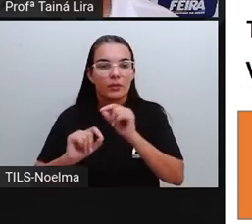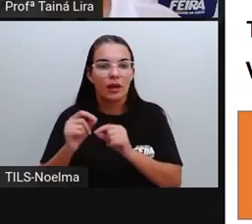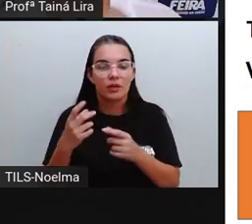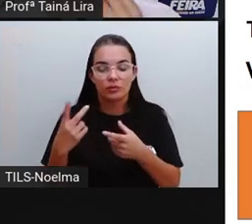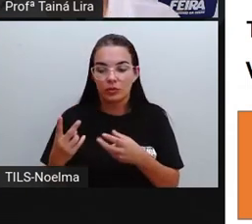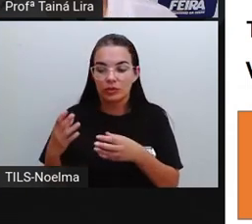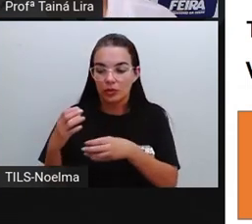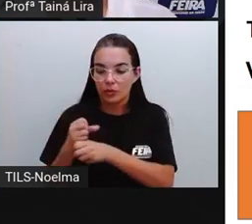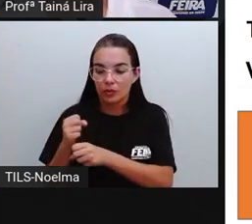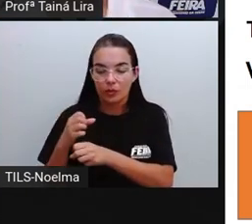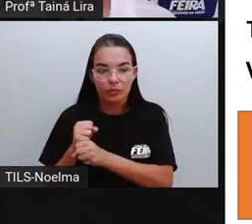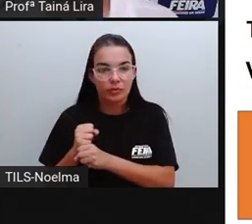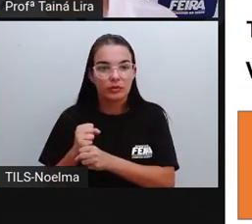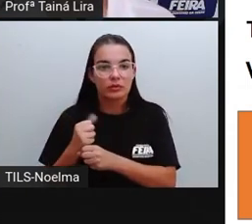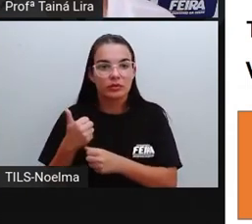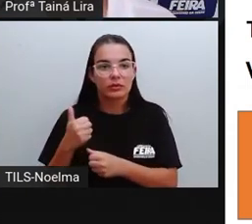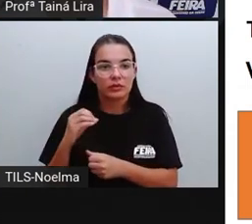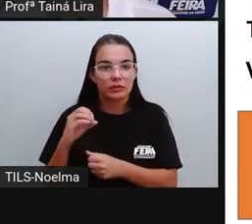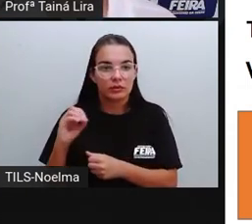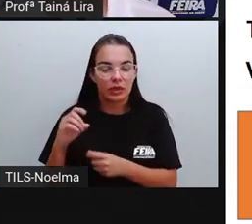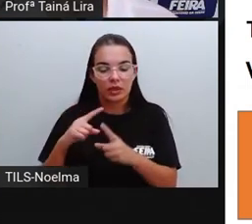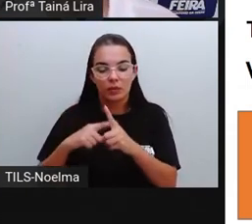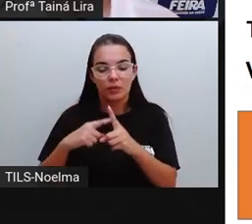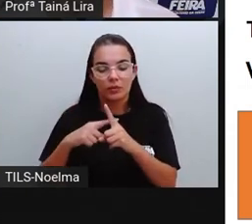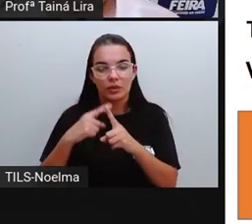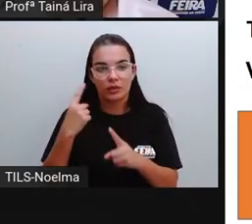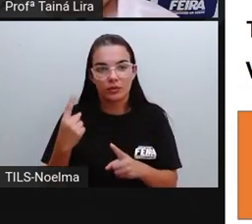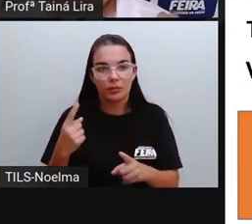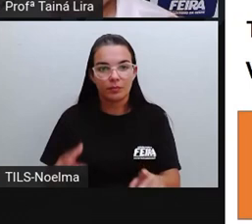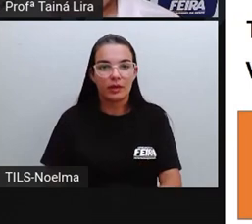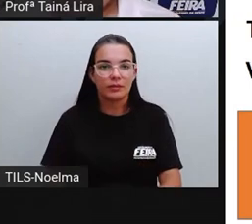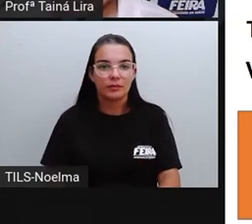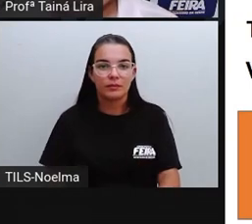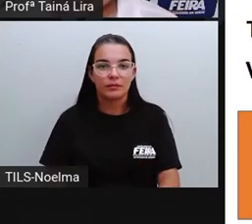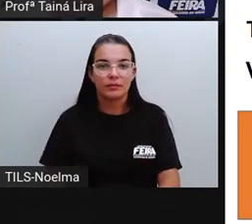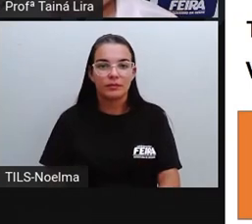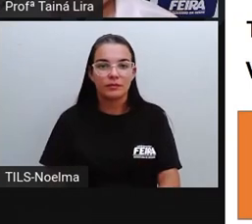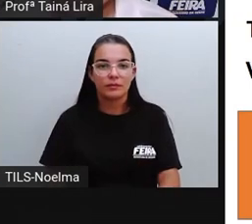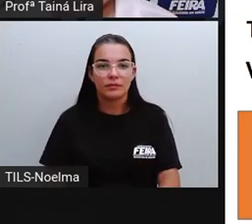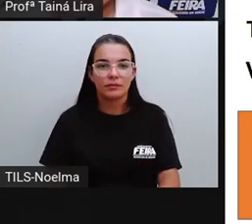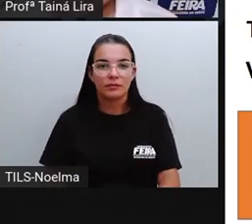10 e uma unidade que sobrou, tá bom? E